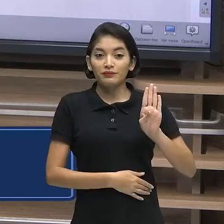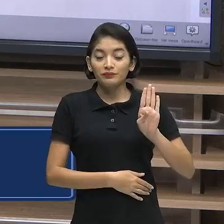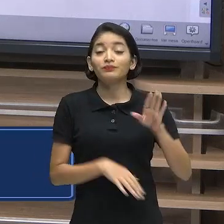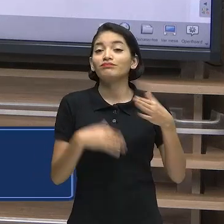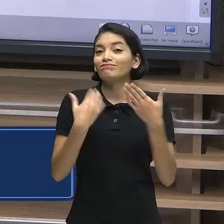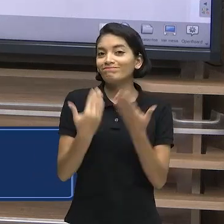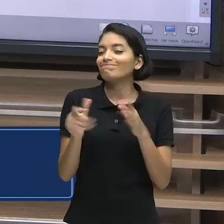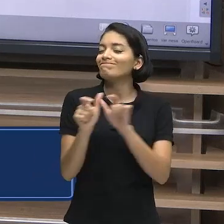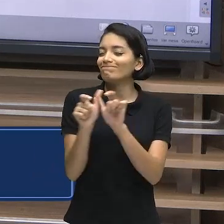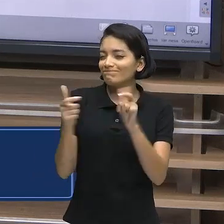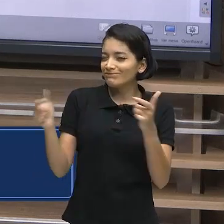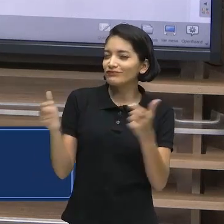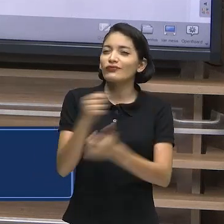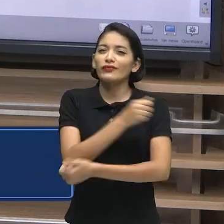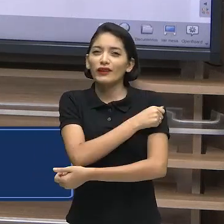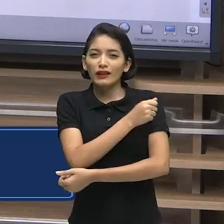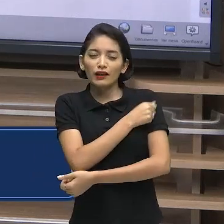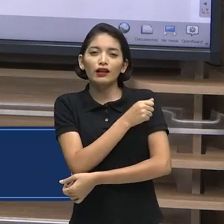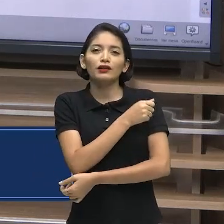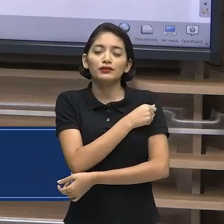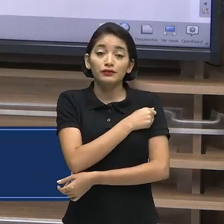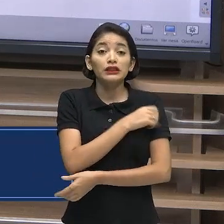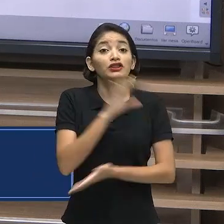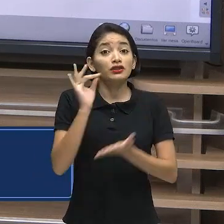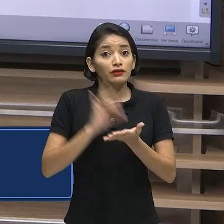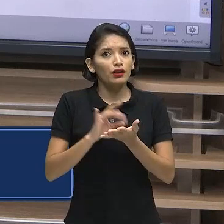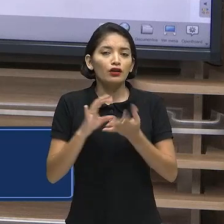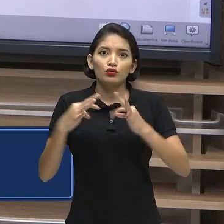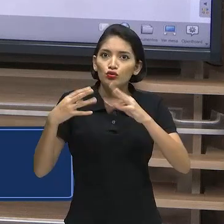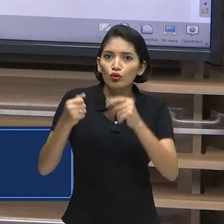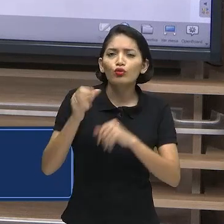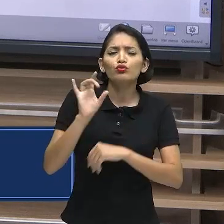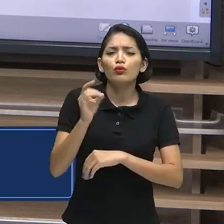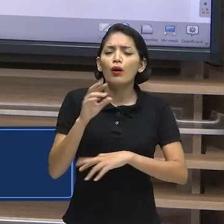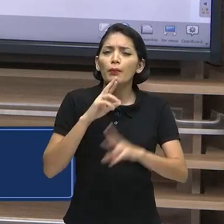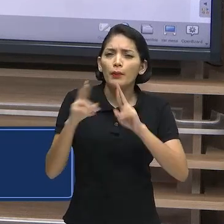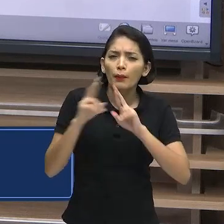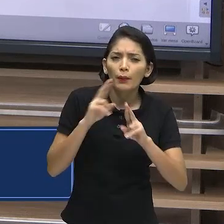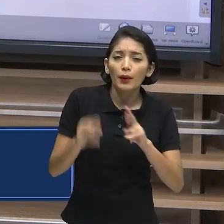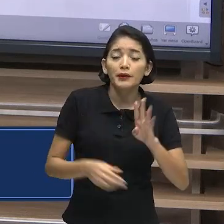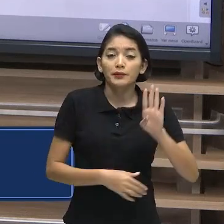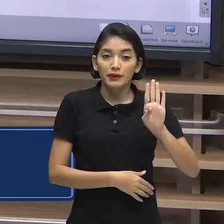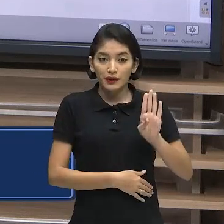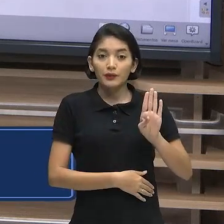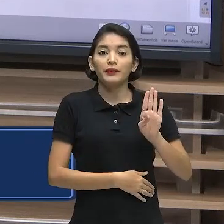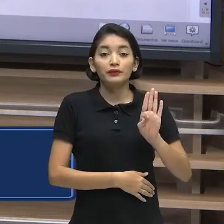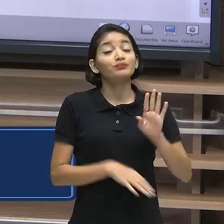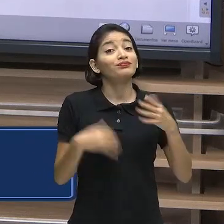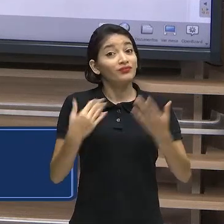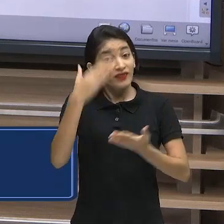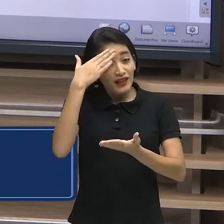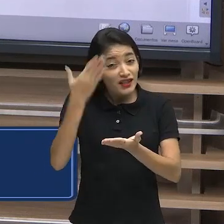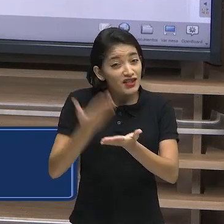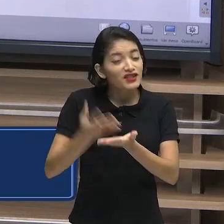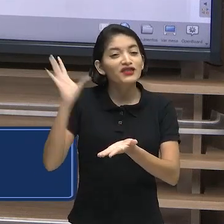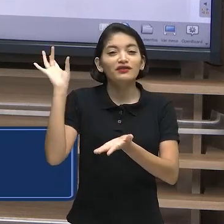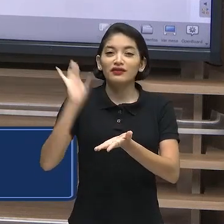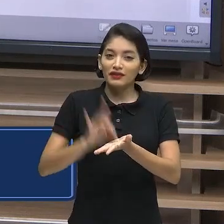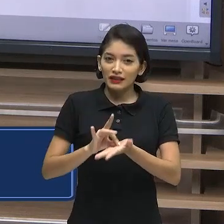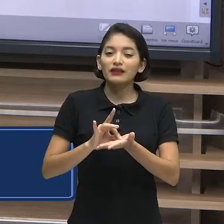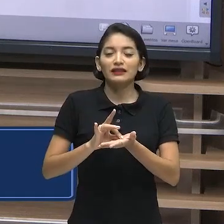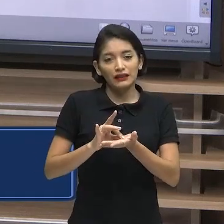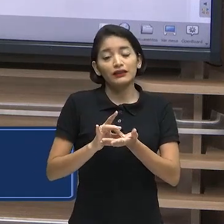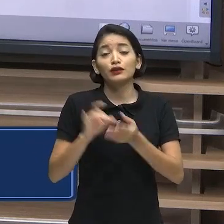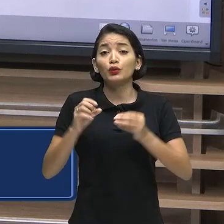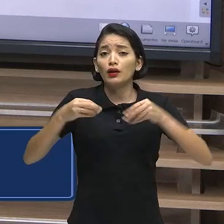aí a grande maioria dos nossos alunos, na verdade até agora todos marcaram a alternativa B, estão acreditando aí que é o solo, né,